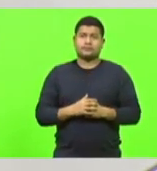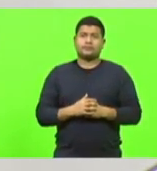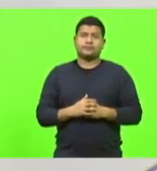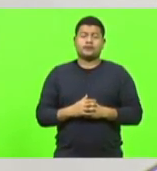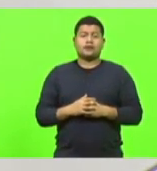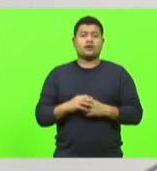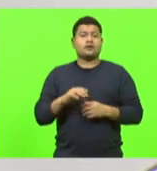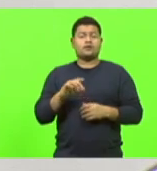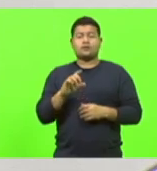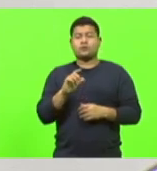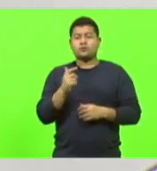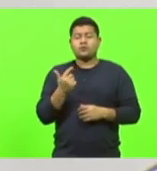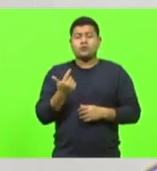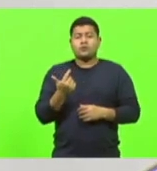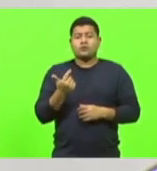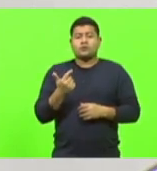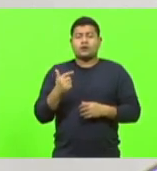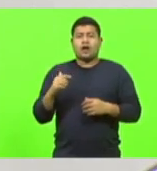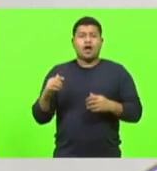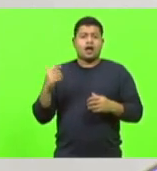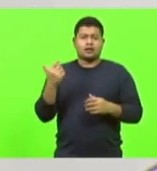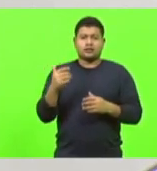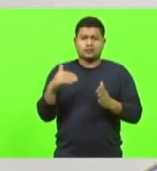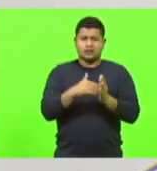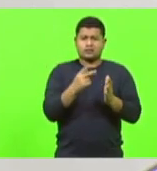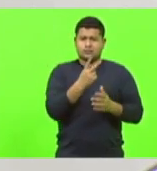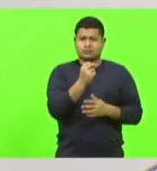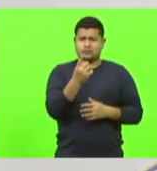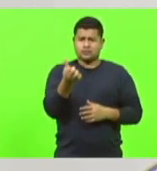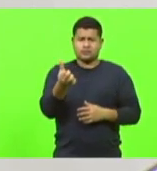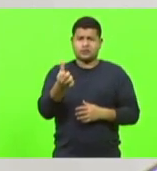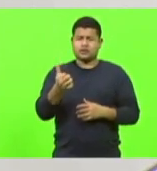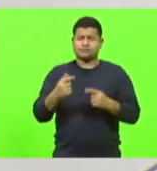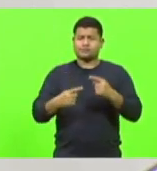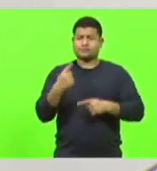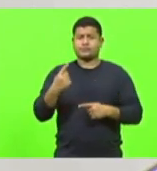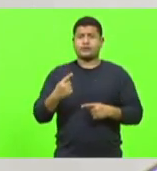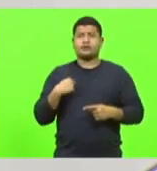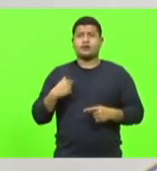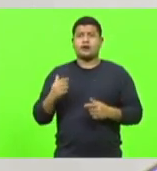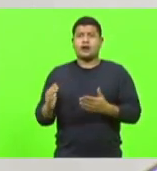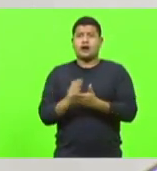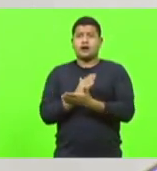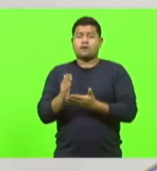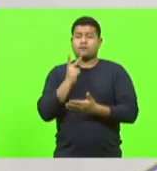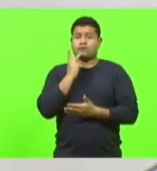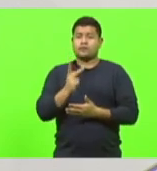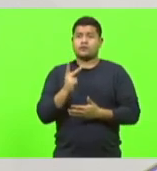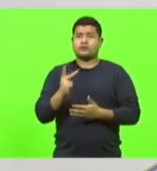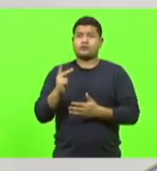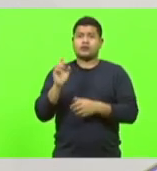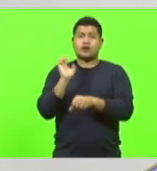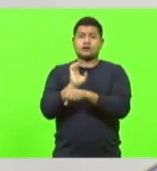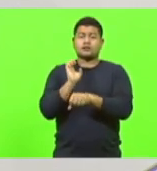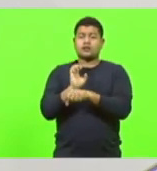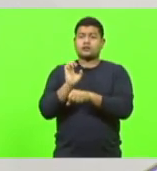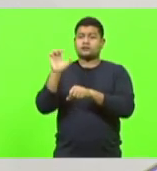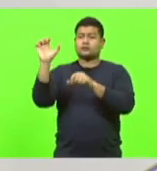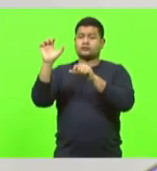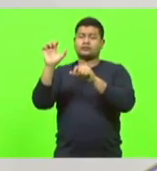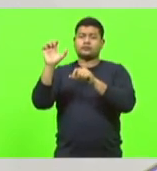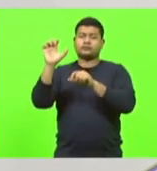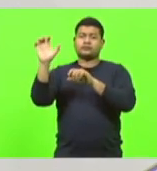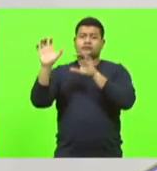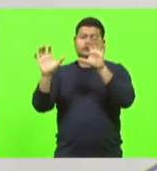2016 tu foi falar dos Estados aqui só dois estados